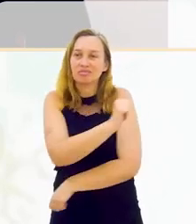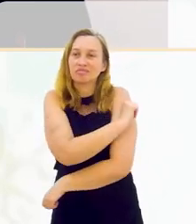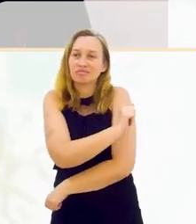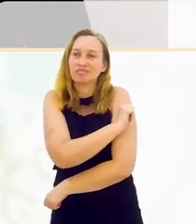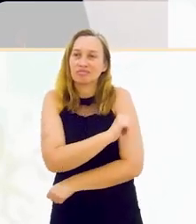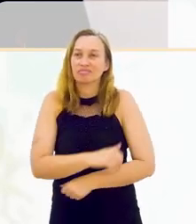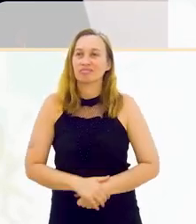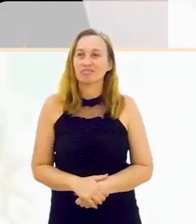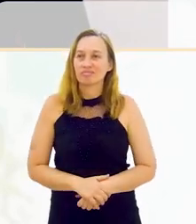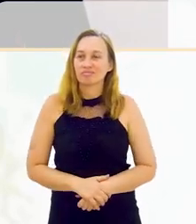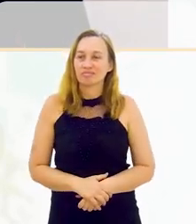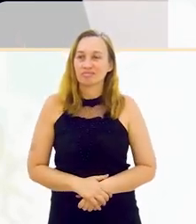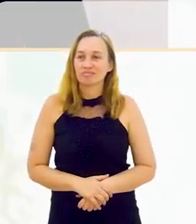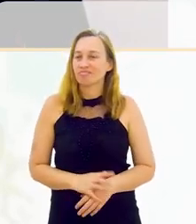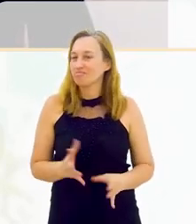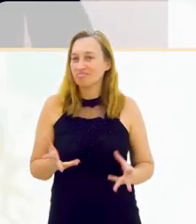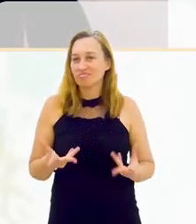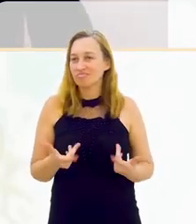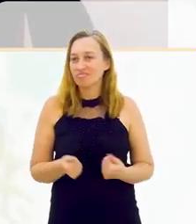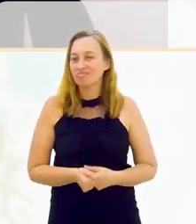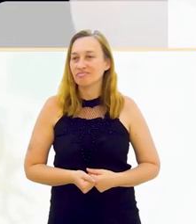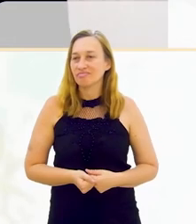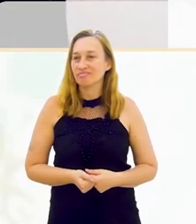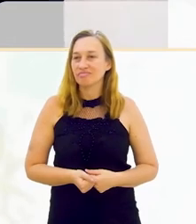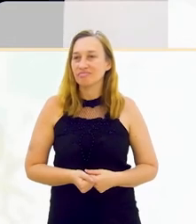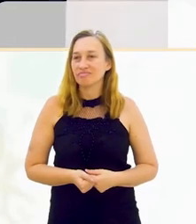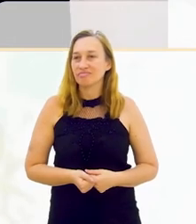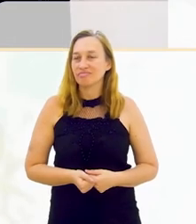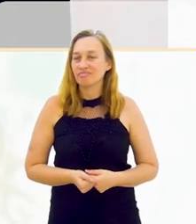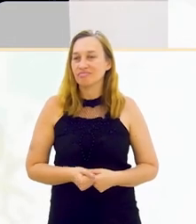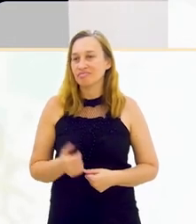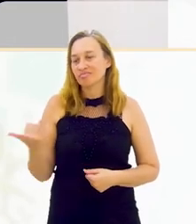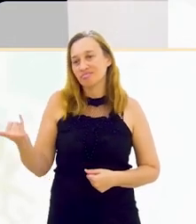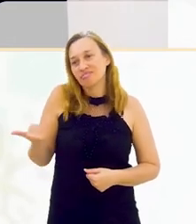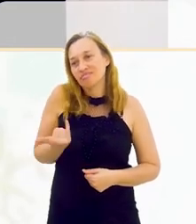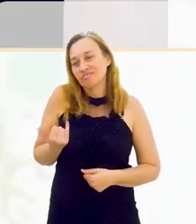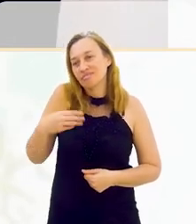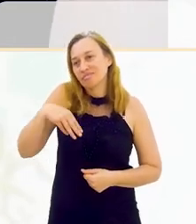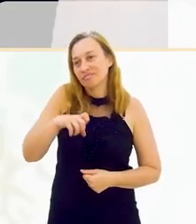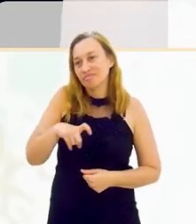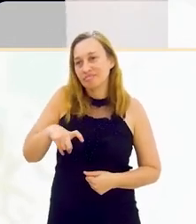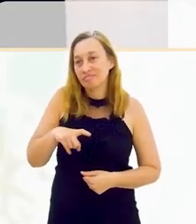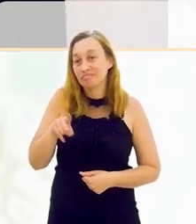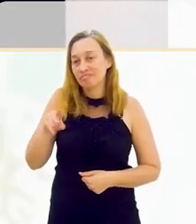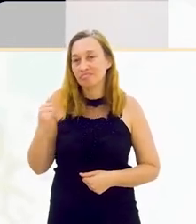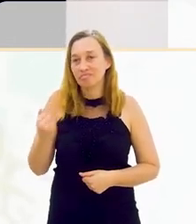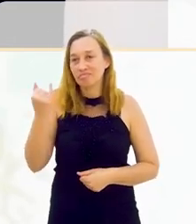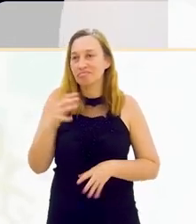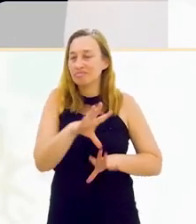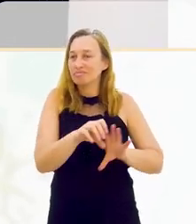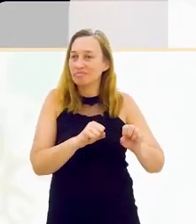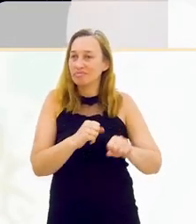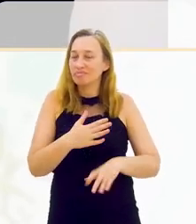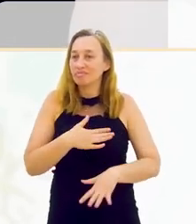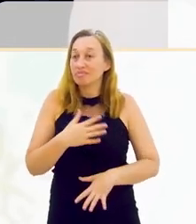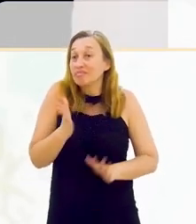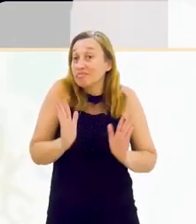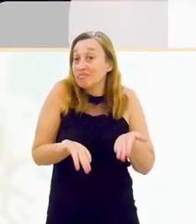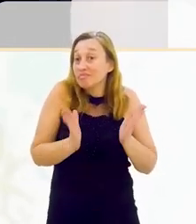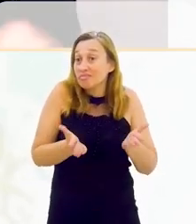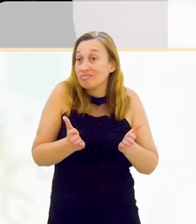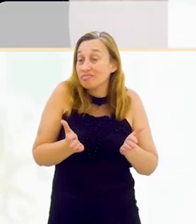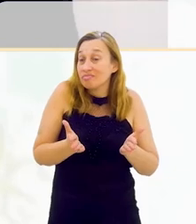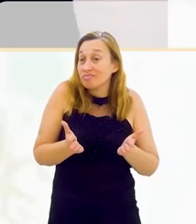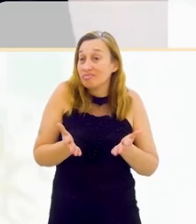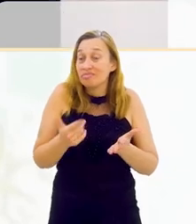e tinha uma aluna, assim, que ela era incrível, assim, e ela falava para mim: ah, Max, você foi muito importante na minha